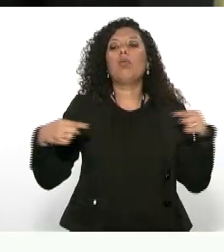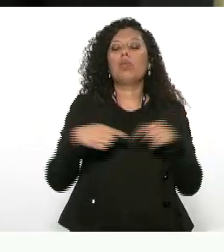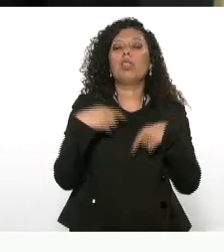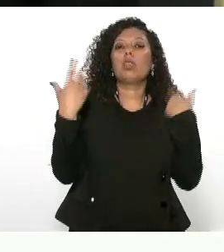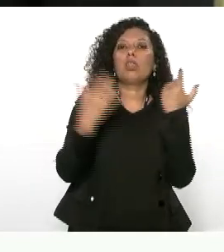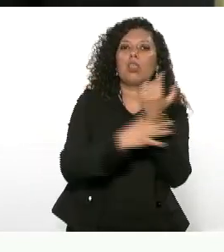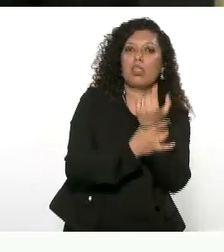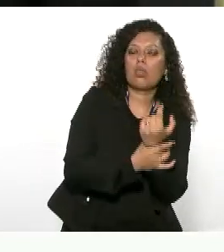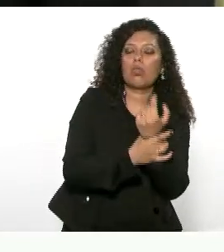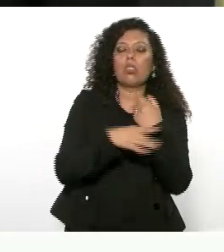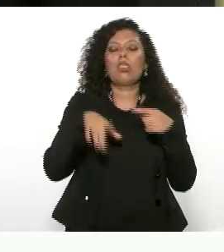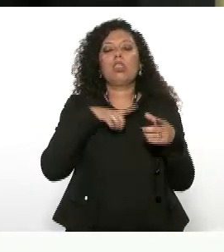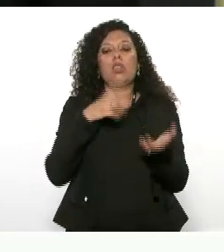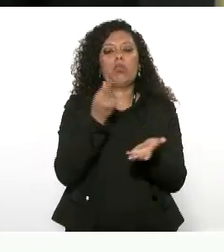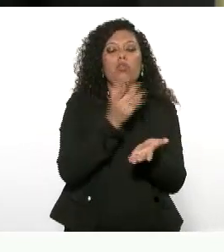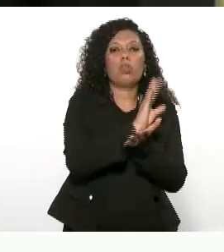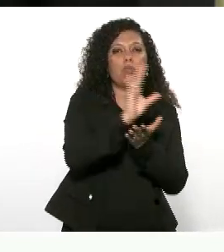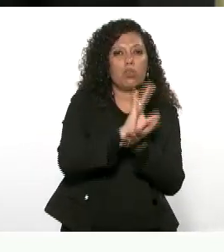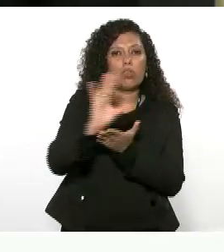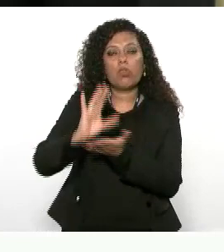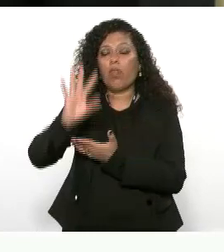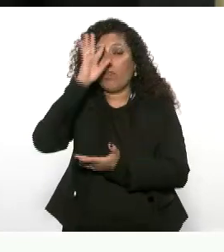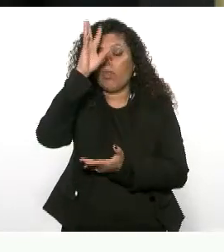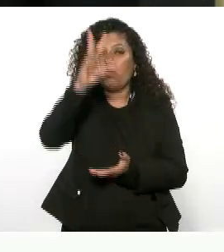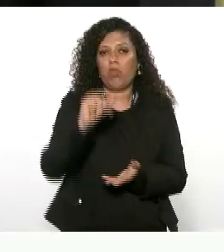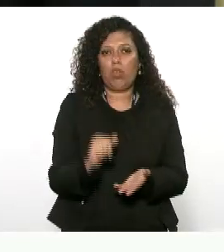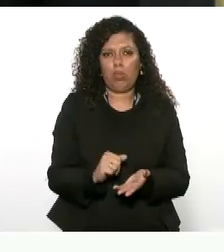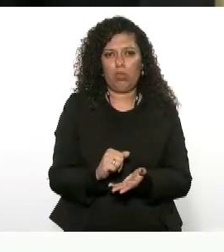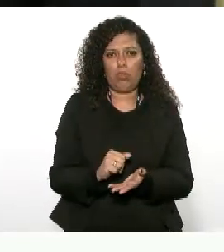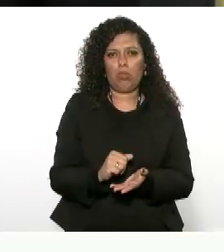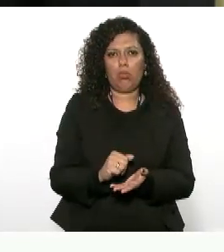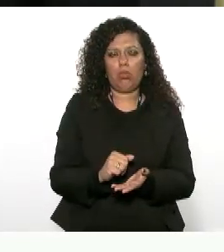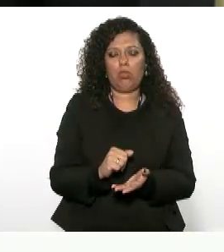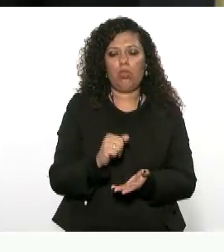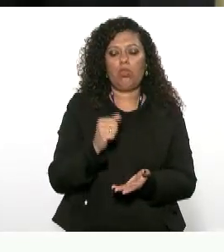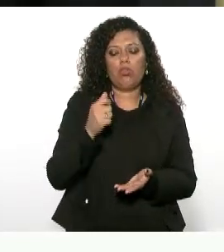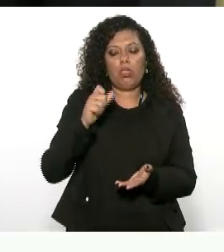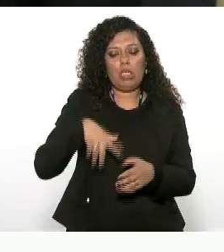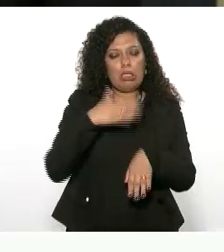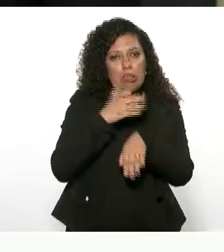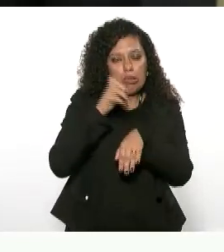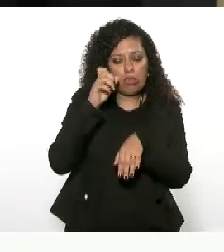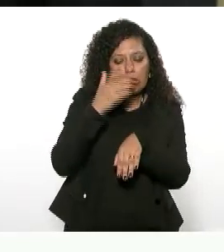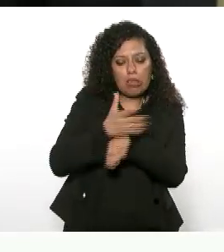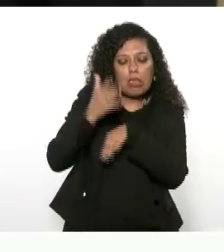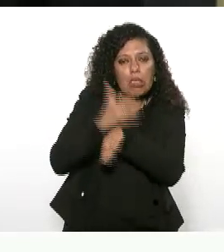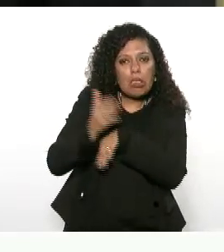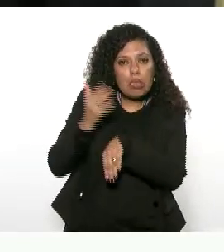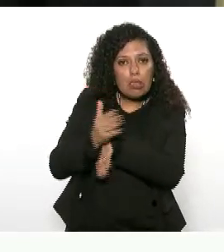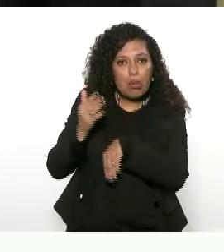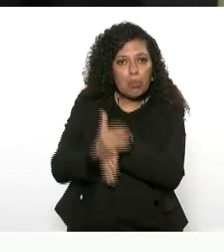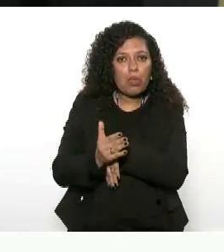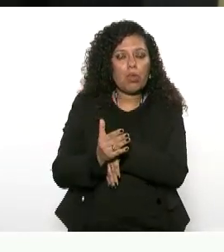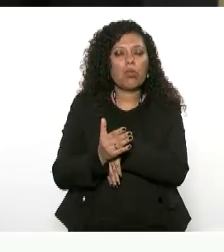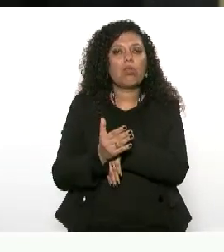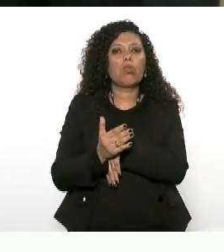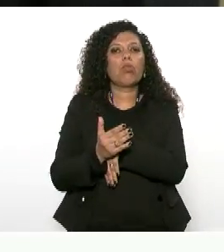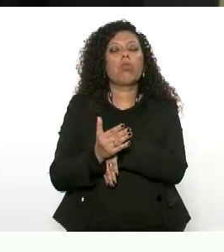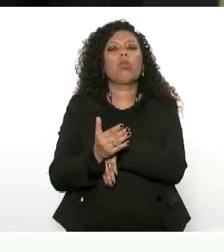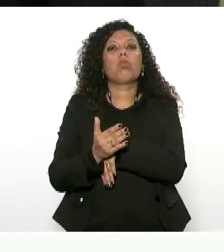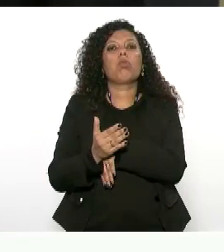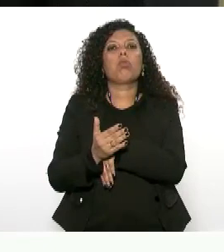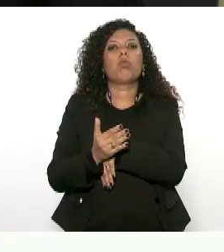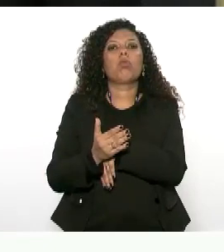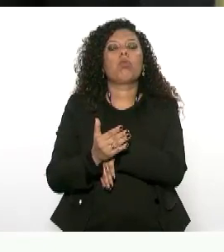pública. Houve um investimento muito grande também em capacitação para consolidação e fortalecimento